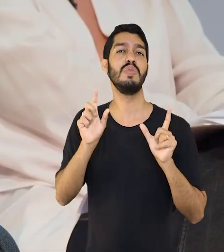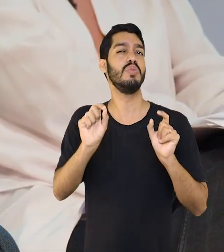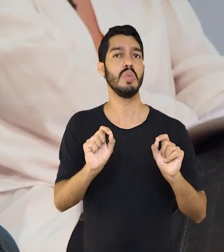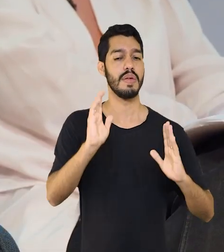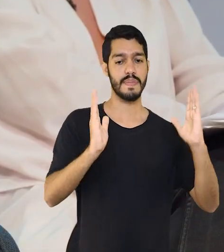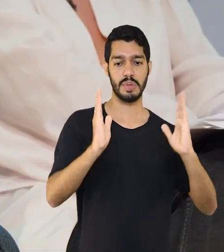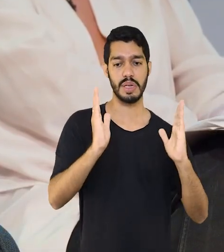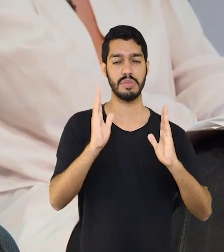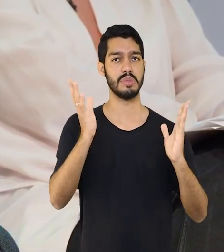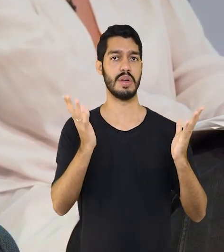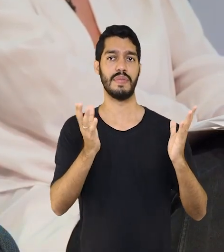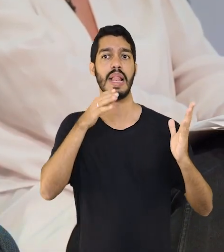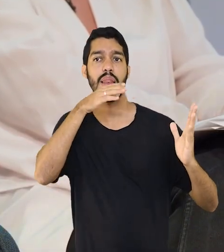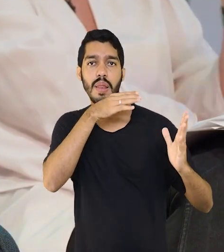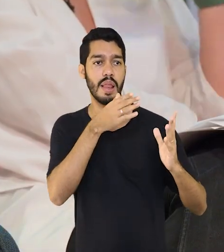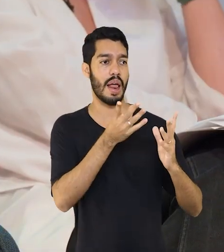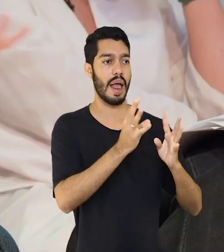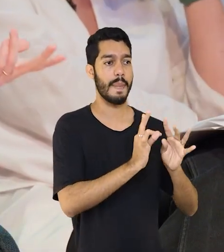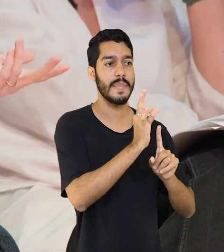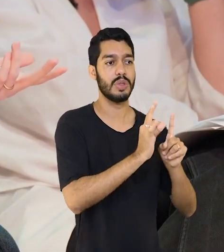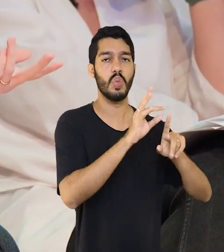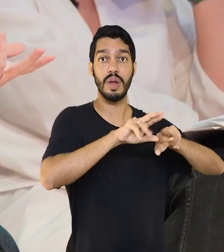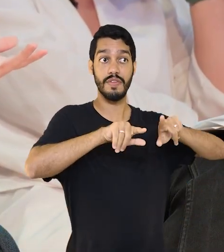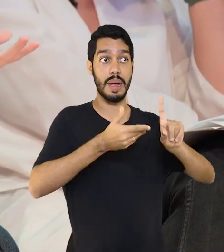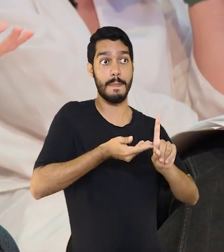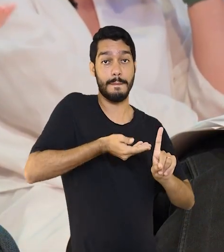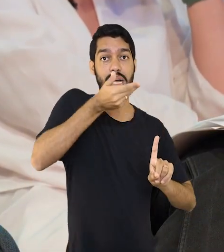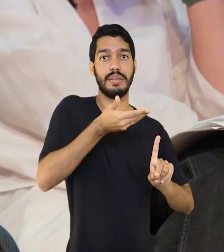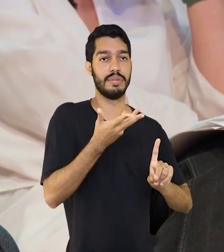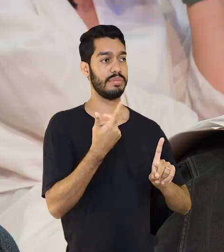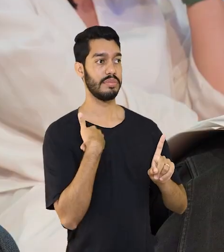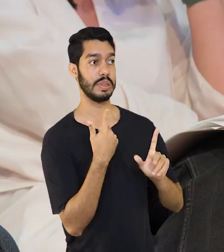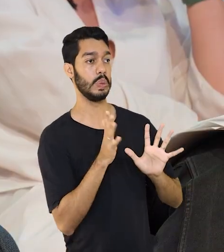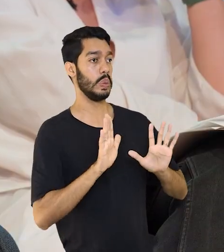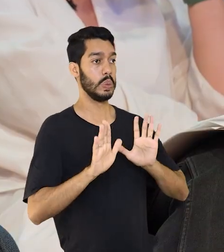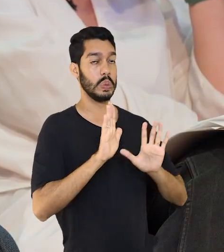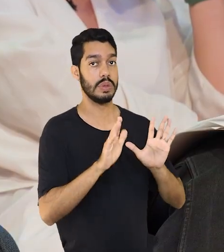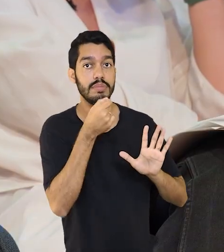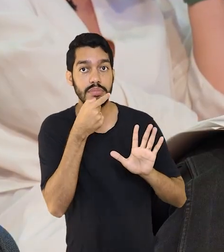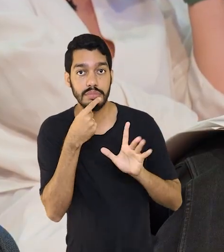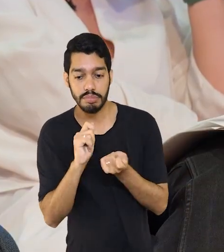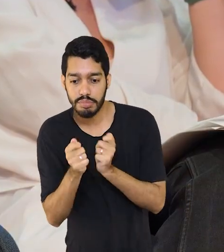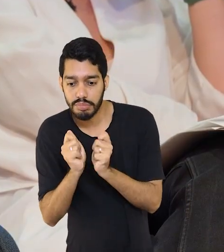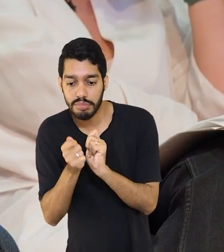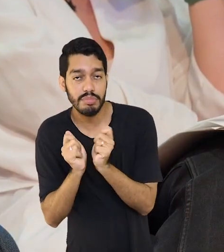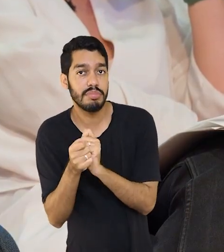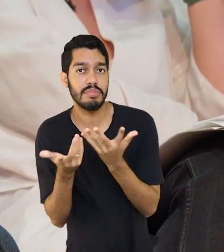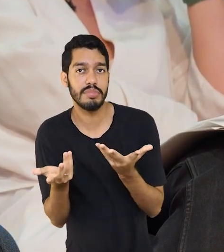Nada foi dito sobre o que eu faço num período de onda de calor, o que eu tenho que ajustar de medicamento, que cuidados que eu tenho que ter com a